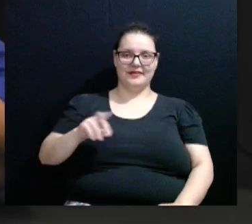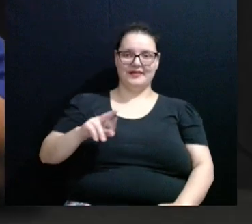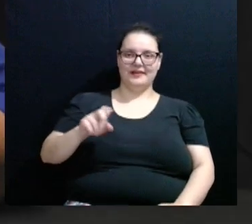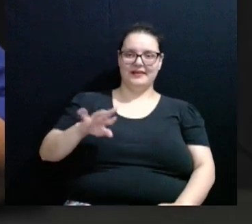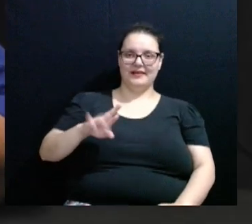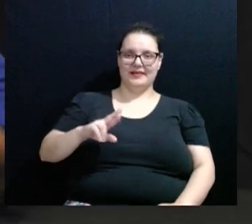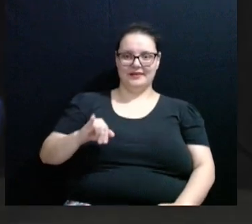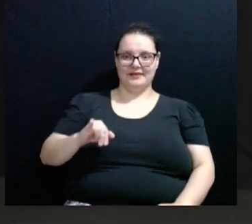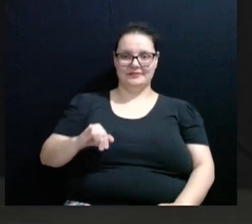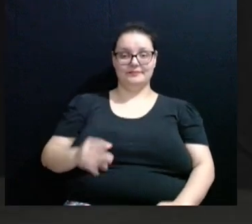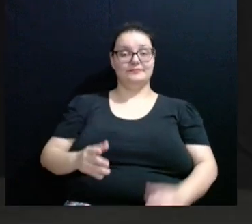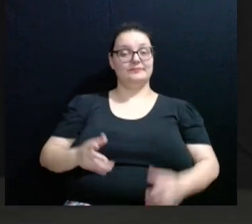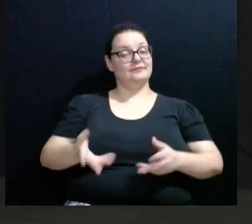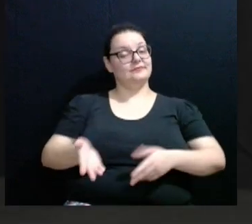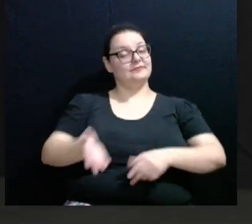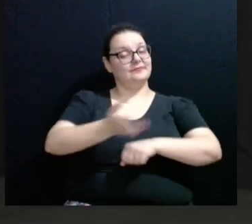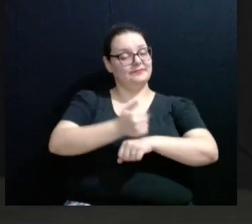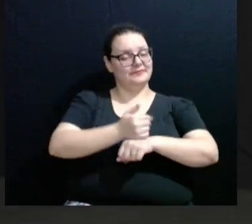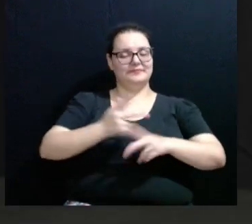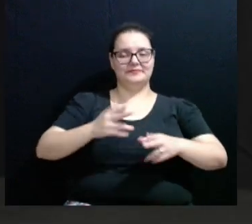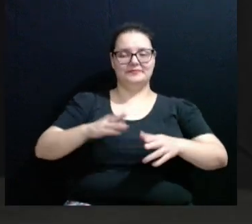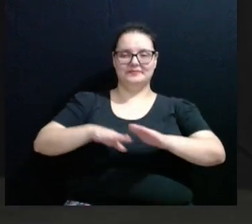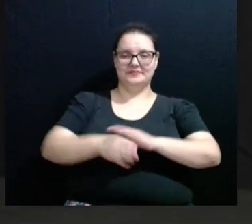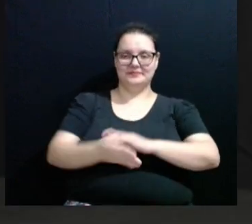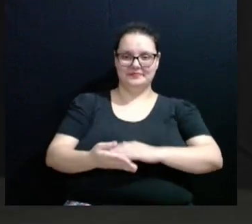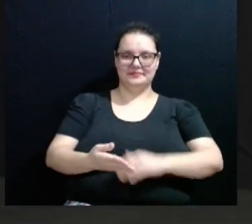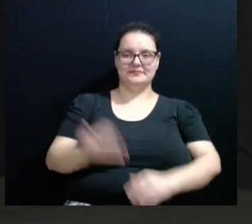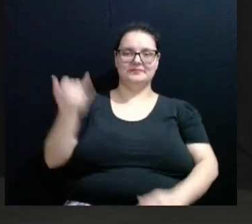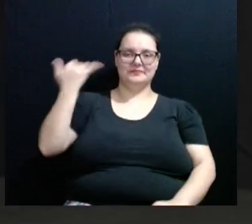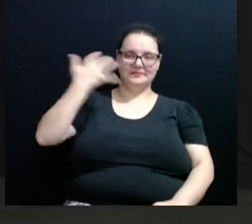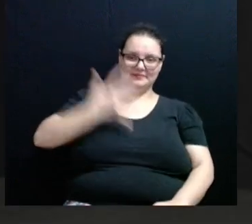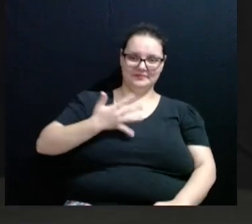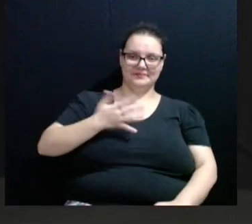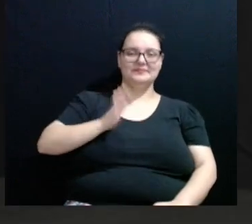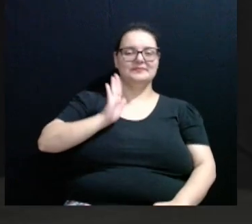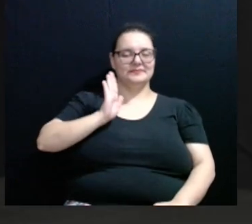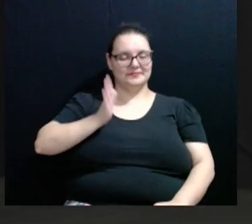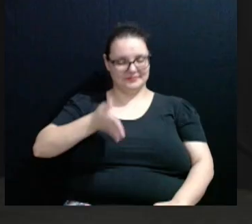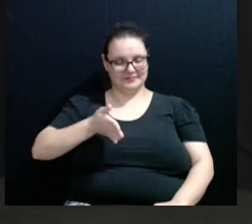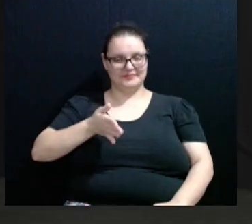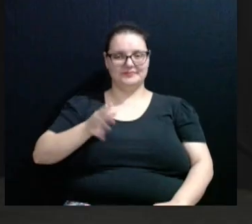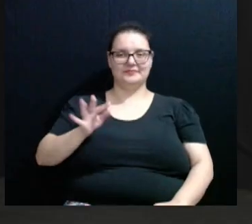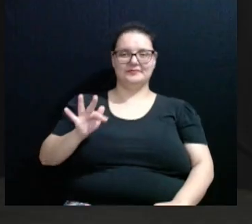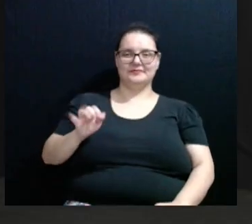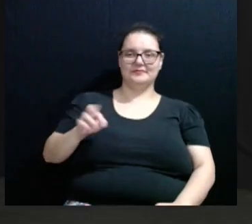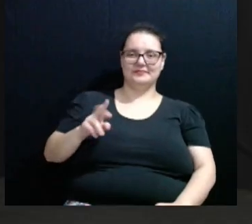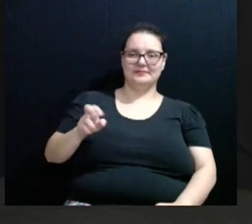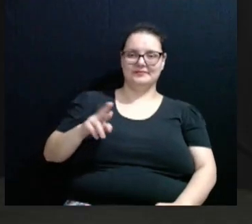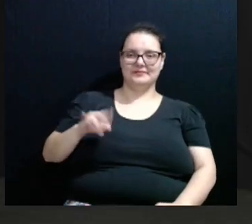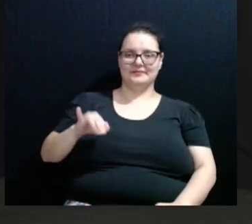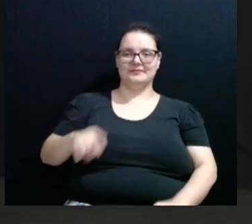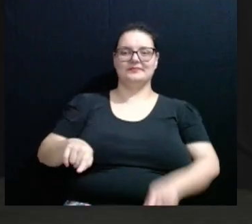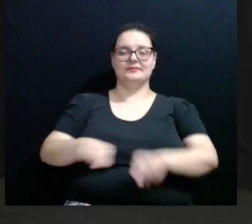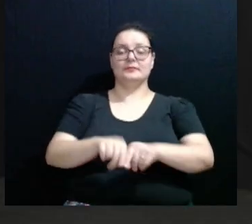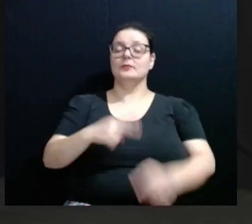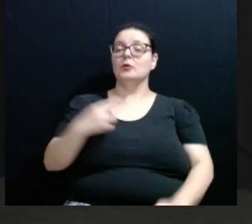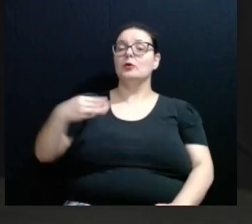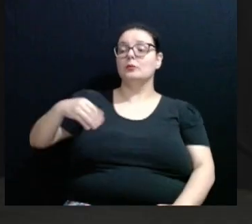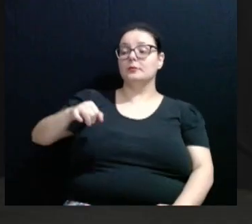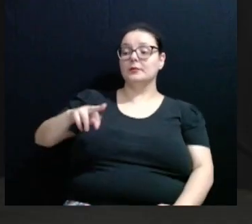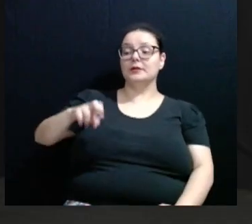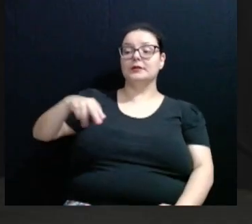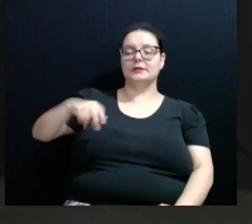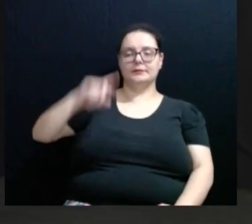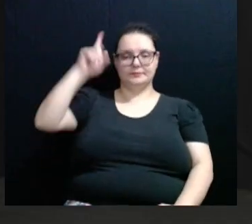como é de praxe, eu vou fazer a minha auto e audiodescrição e daqui a pouco o Ferrari também. Olha, o meu nome é Mirna Abreu, eu sou uma